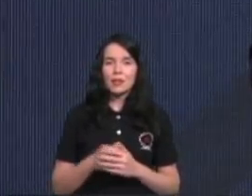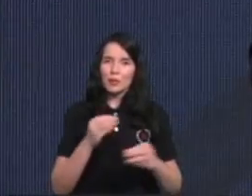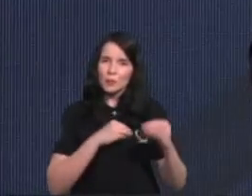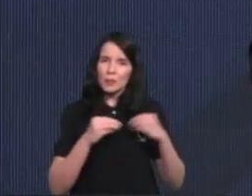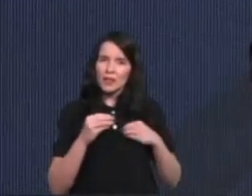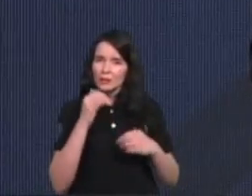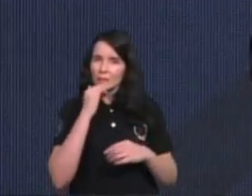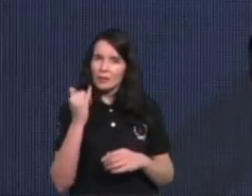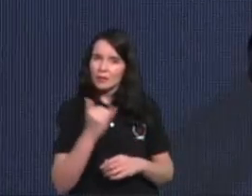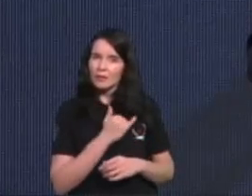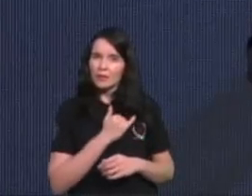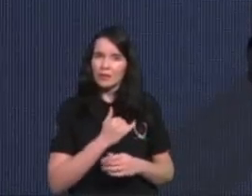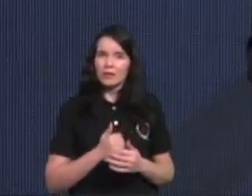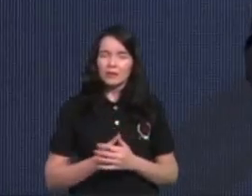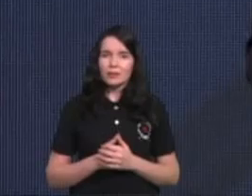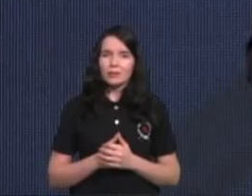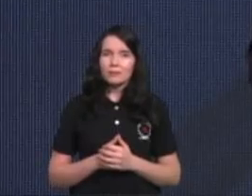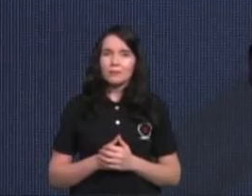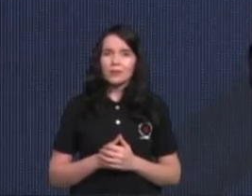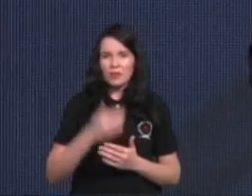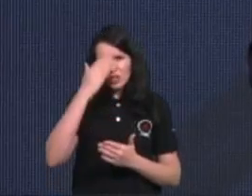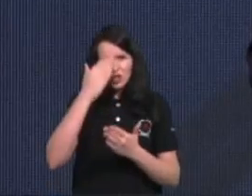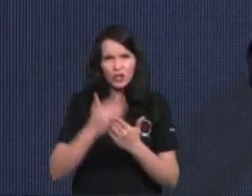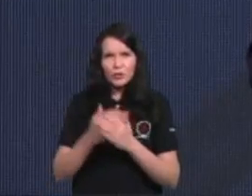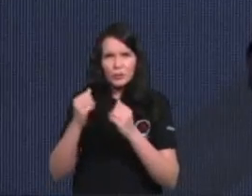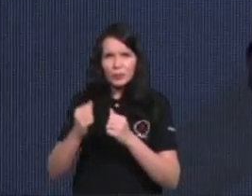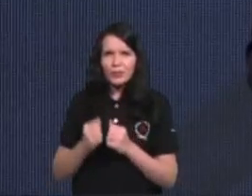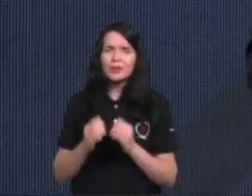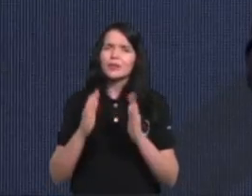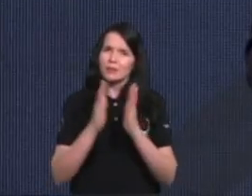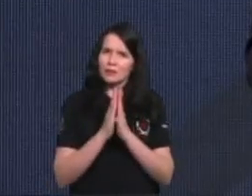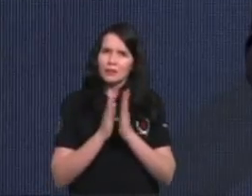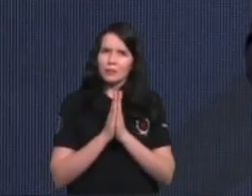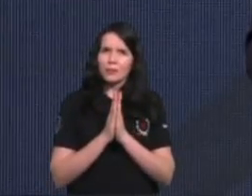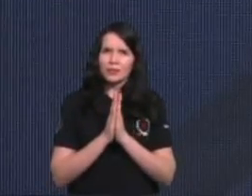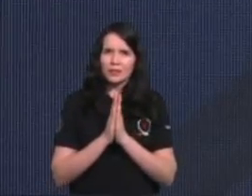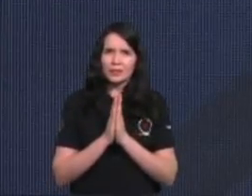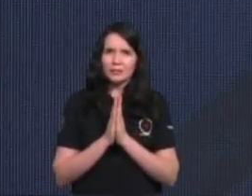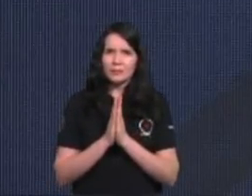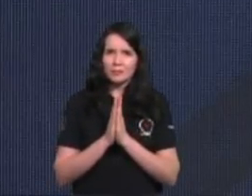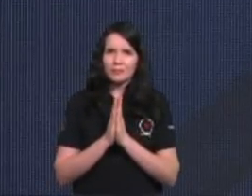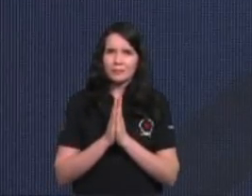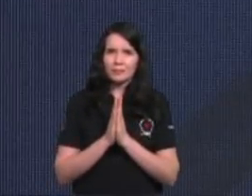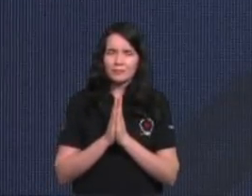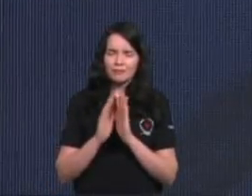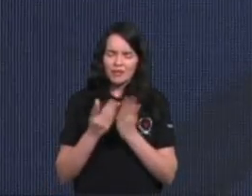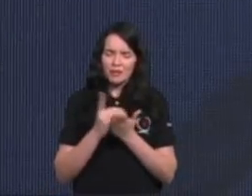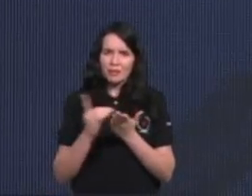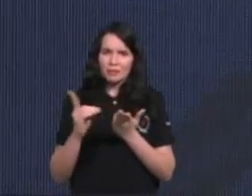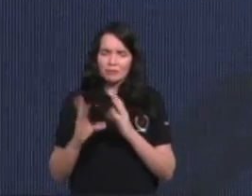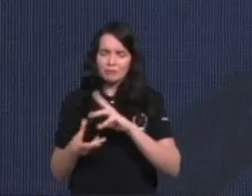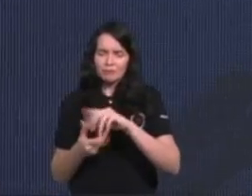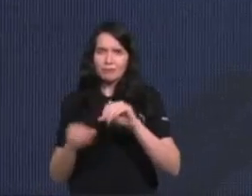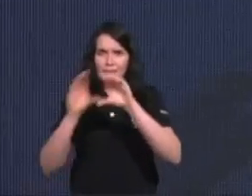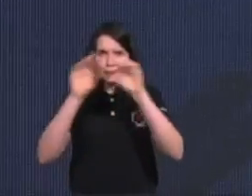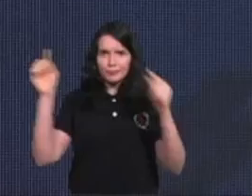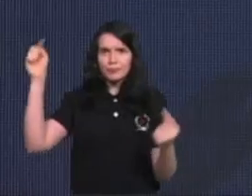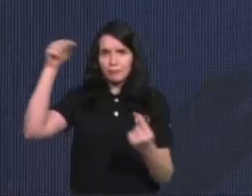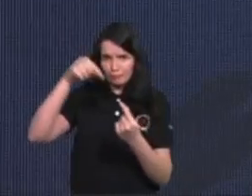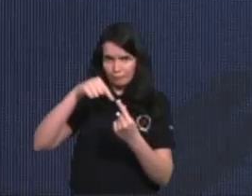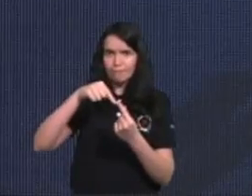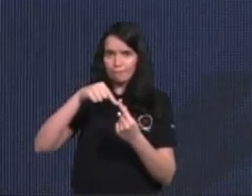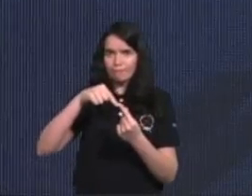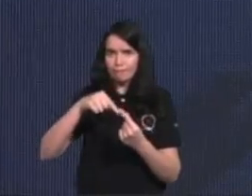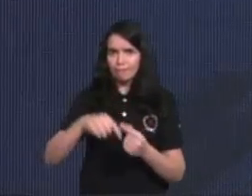pecados Mas eu creio no poder da oração Oi e a Bíblia diz que o que é ligado na terra é ligado no